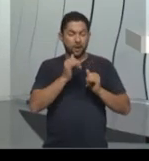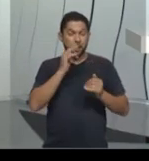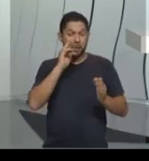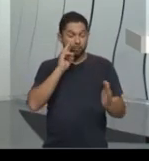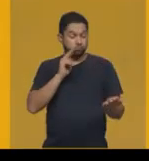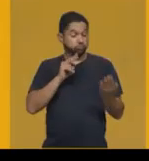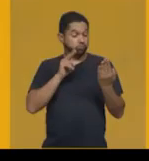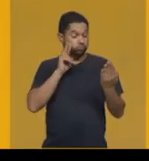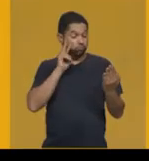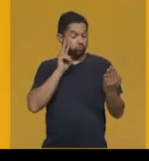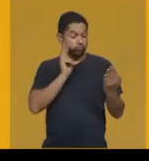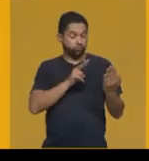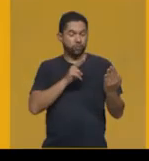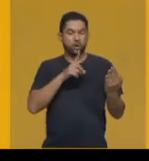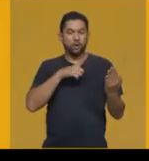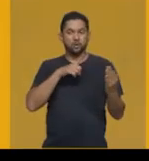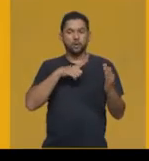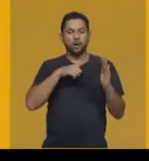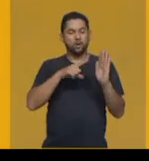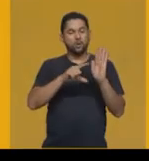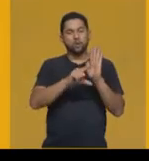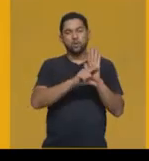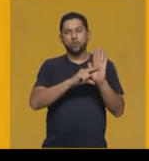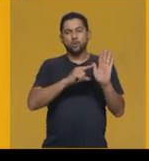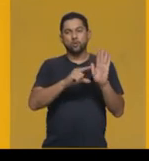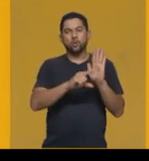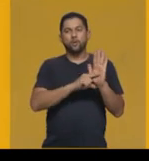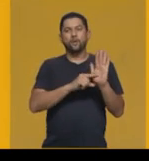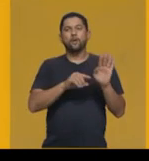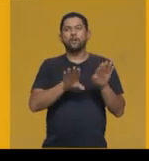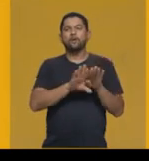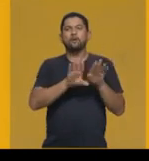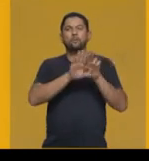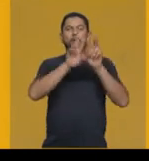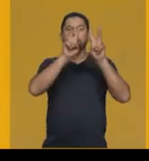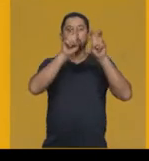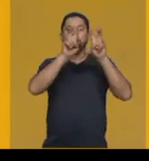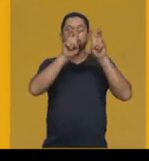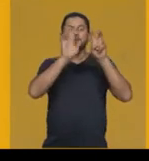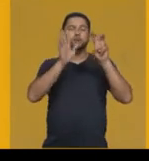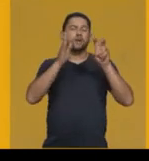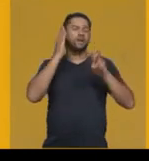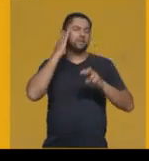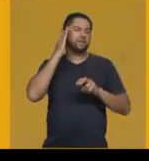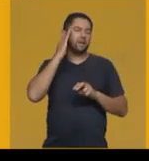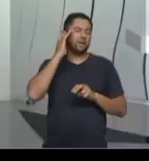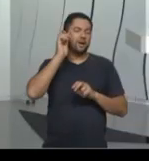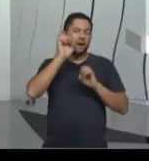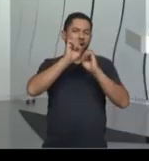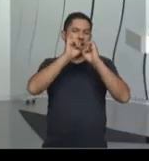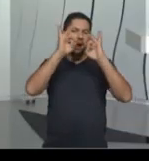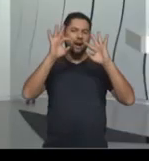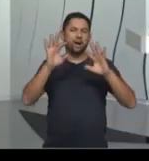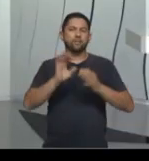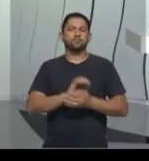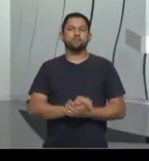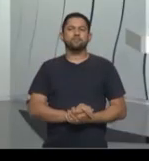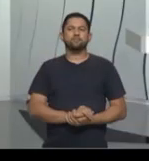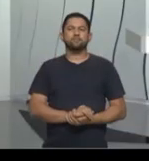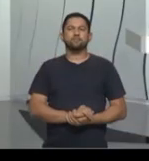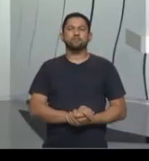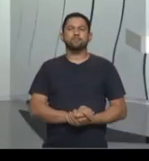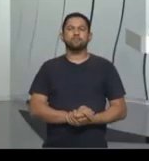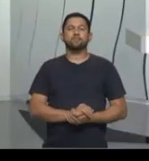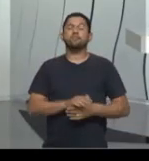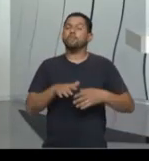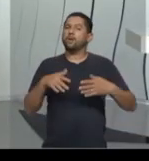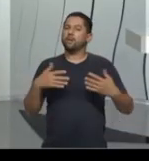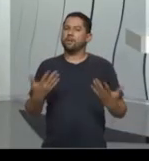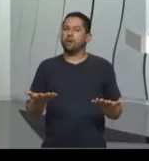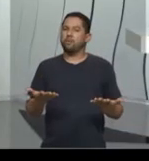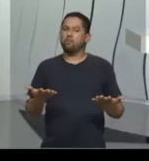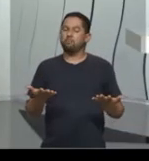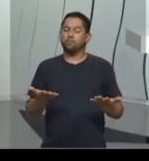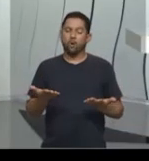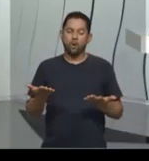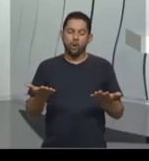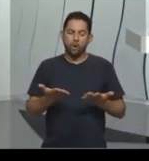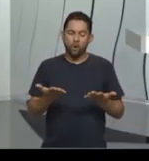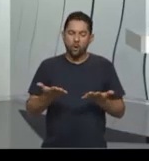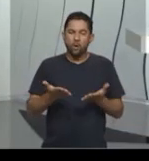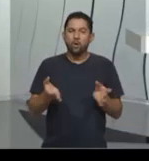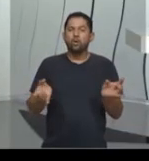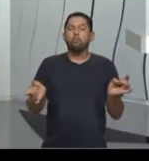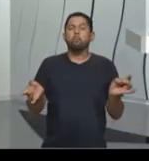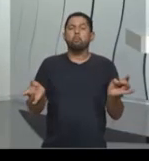nele, você já tem uma legenda, você tem um título, ele já traz essa informação para você, tá? Então, por hoje, nessa